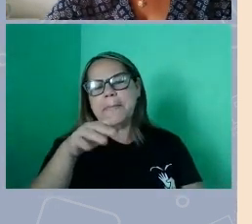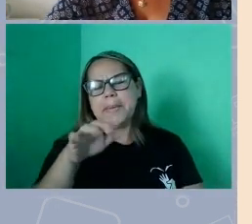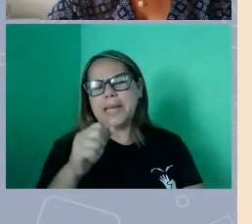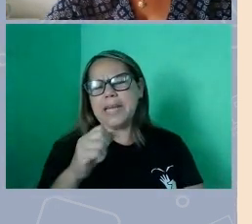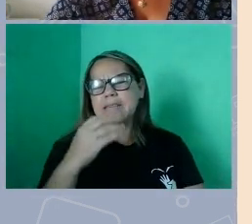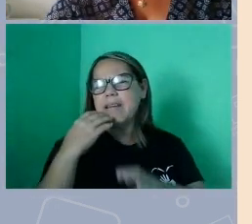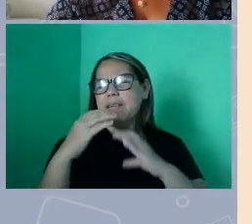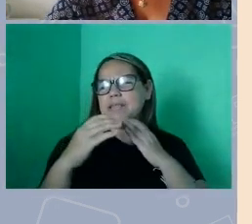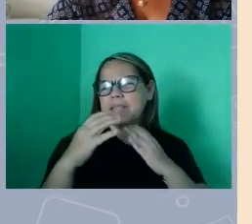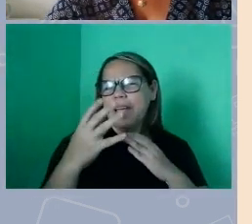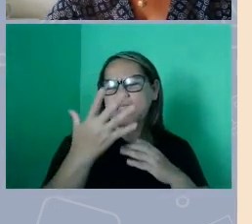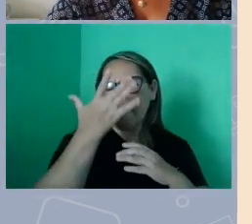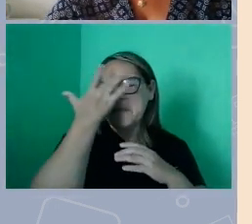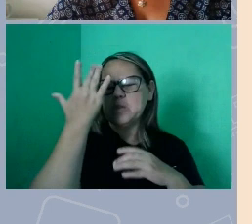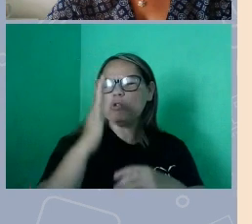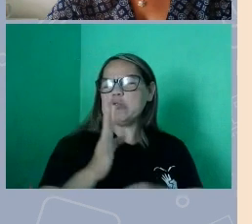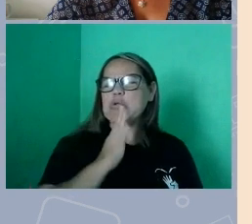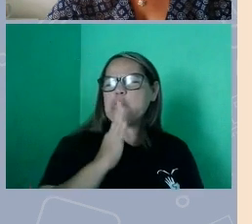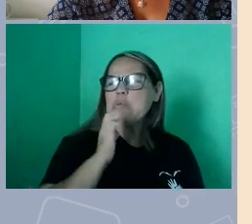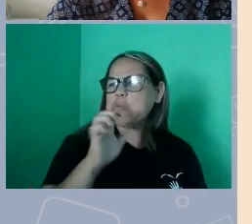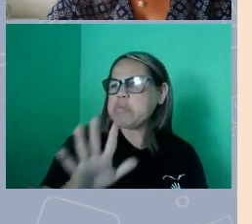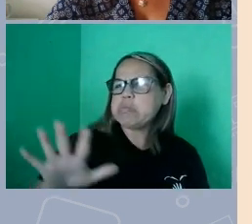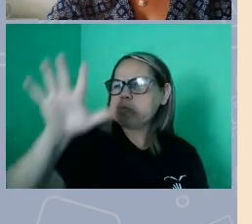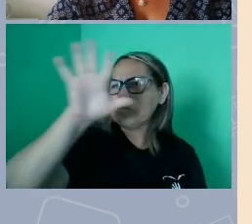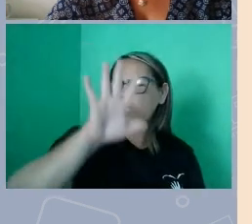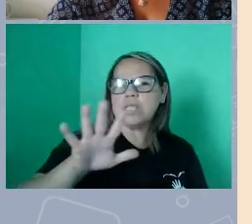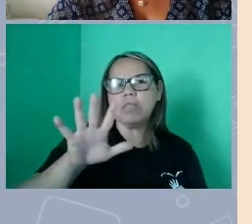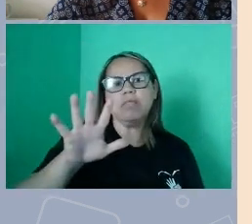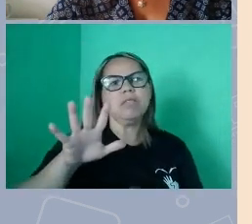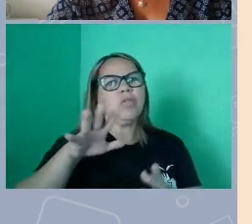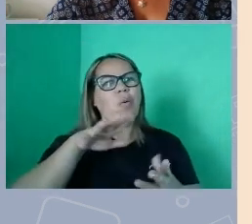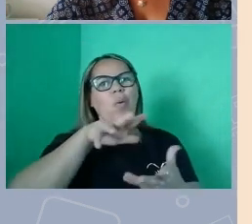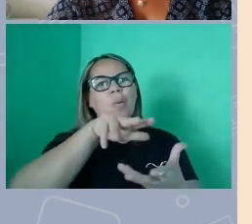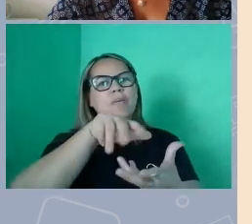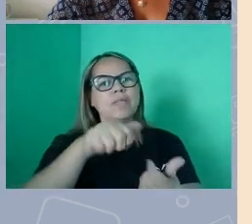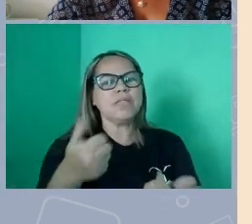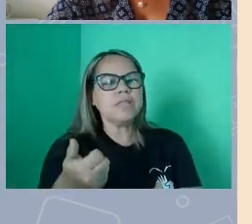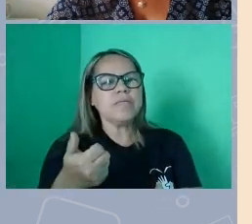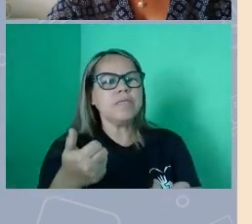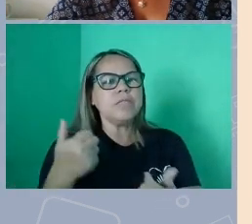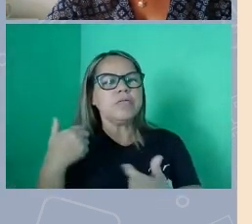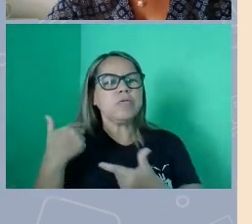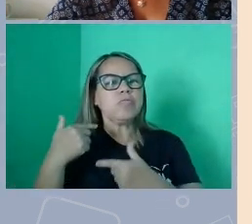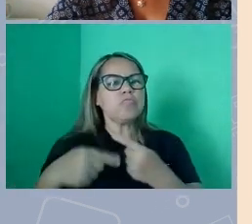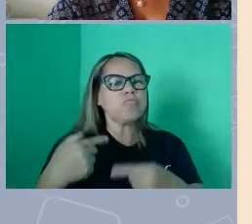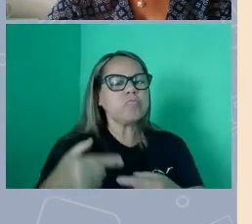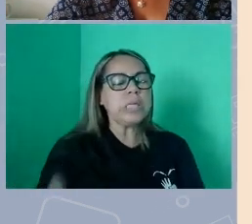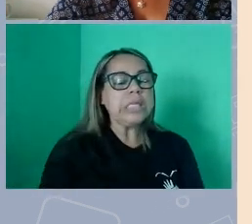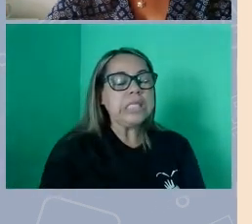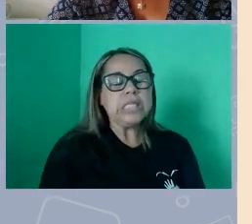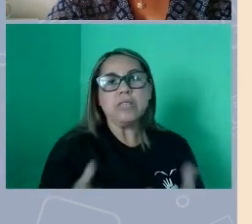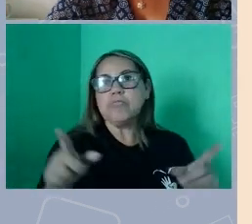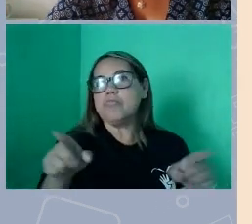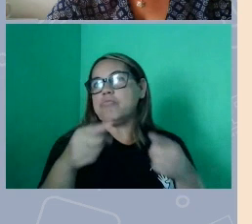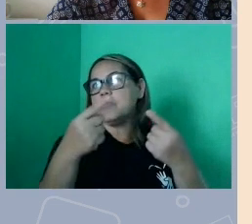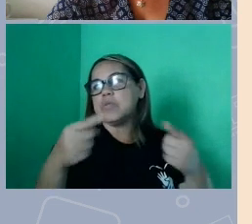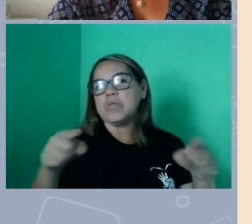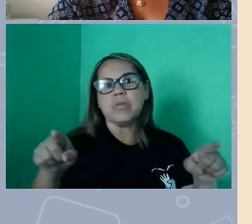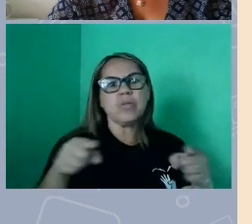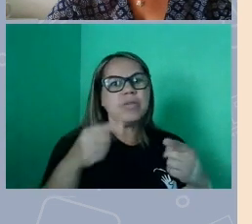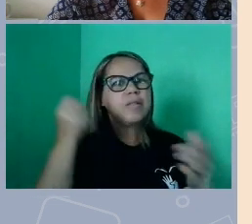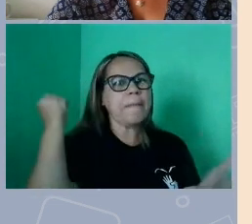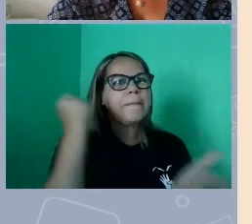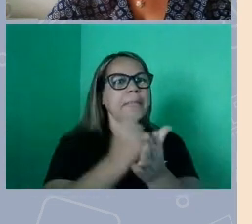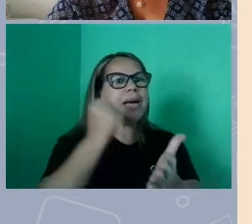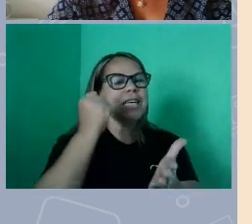conhecida nacionalmente e até mundialmente então é um clássico o hino um dos hinos uma das marcas do nosso